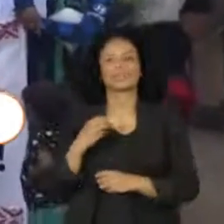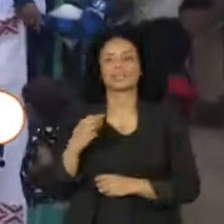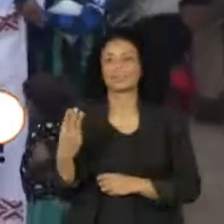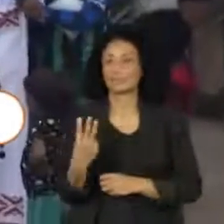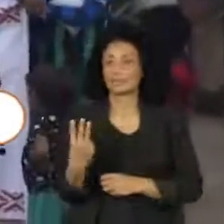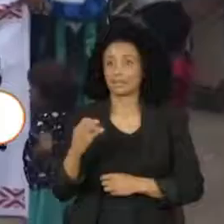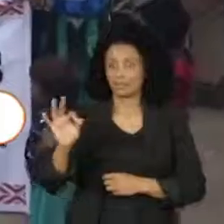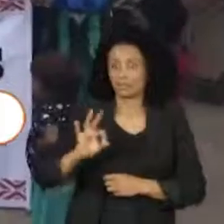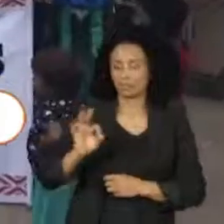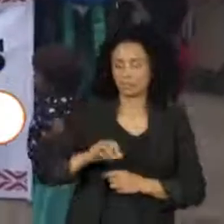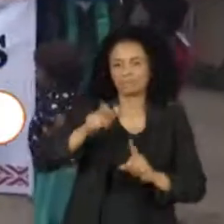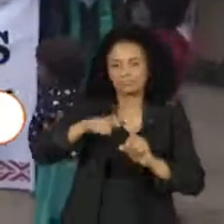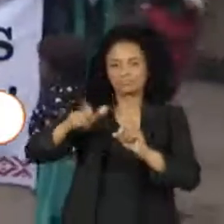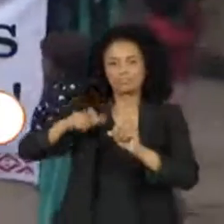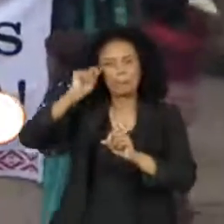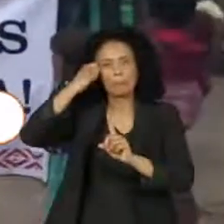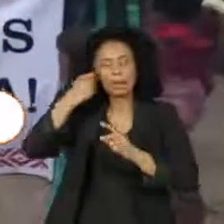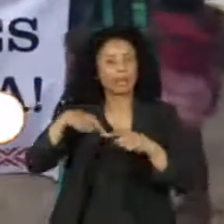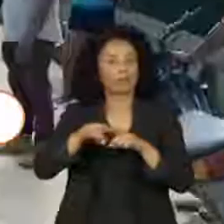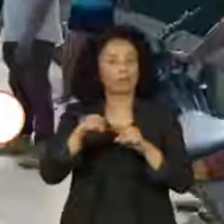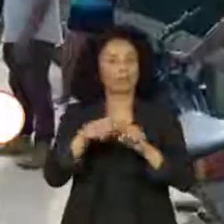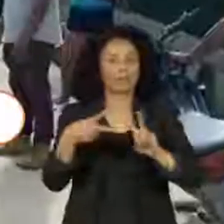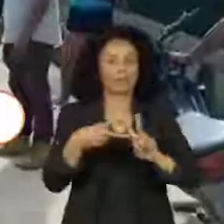de negros e indígenas e